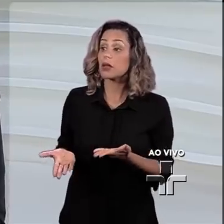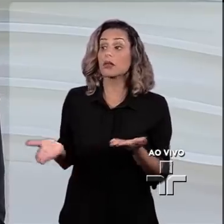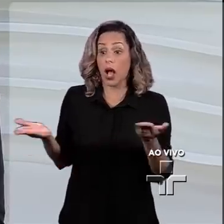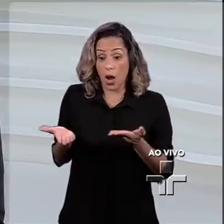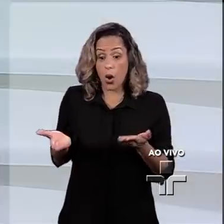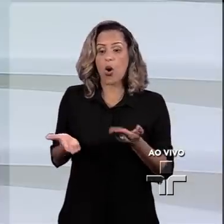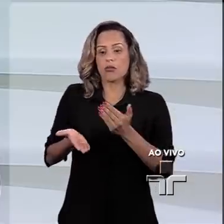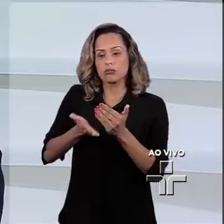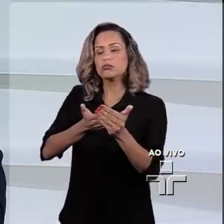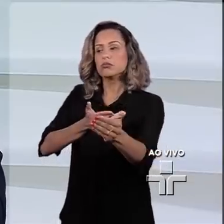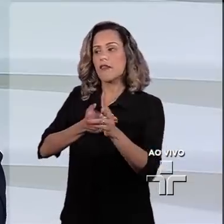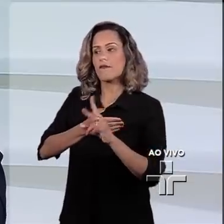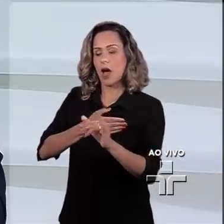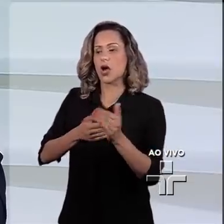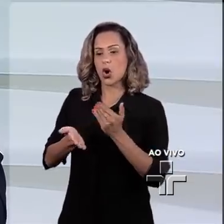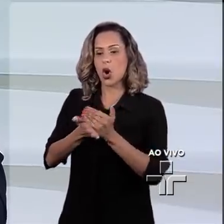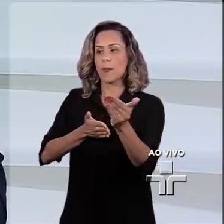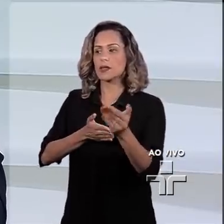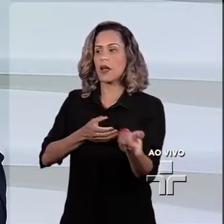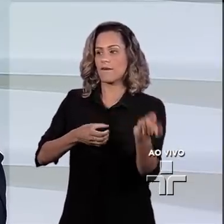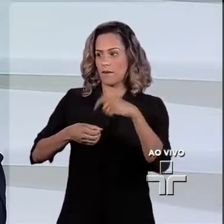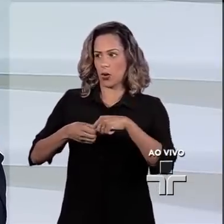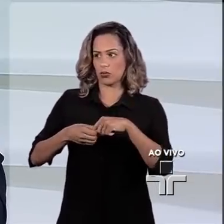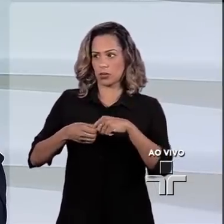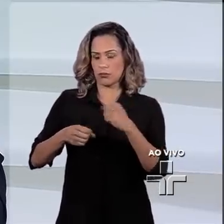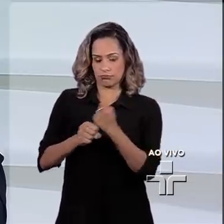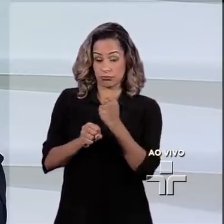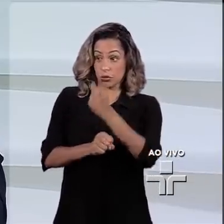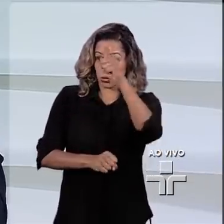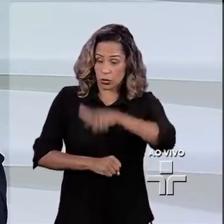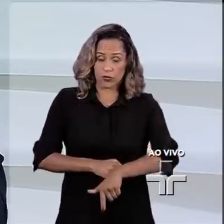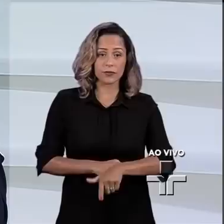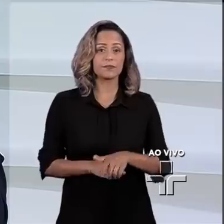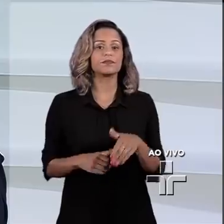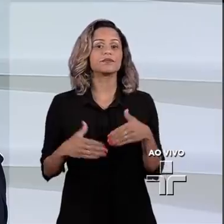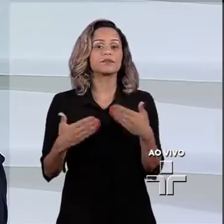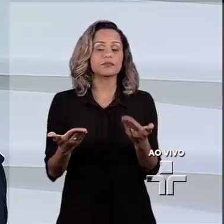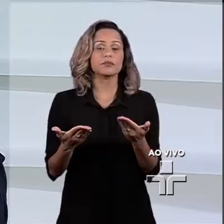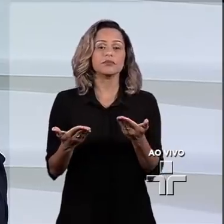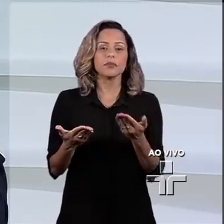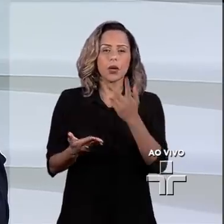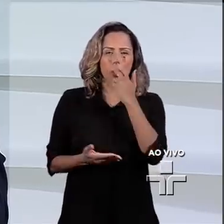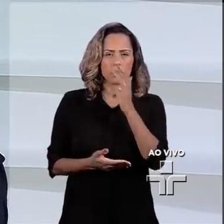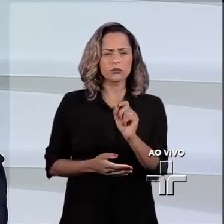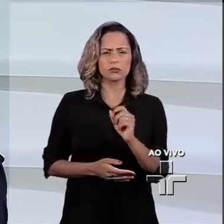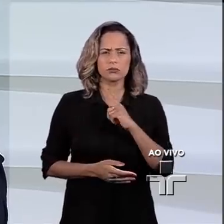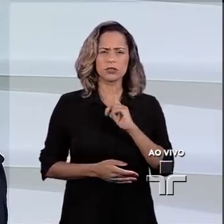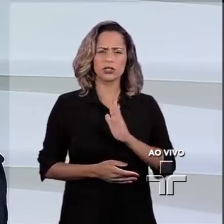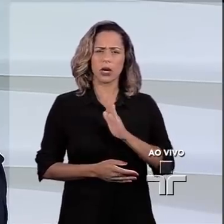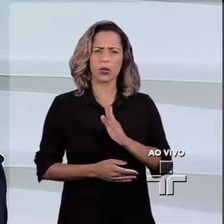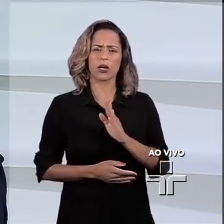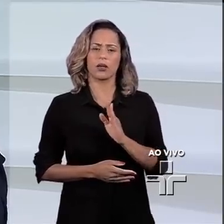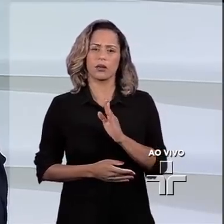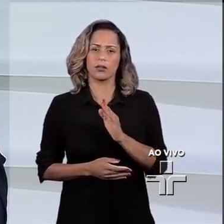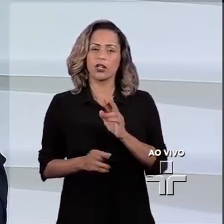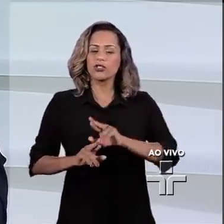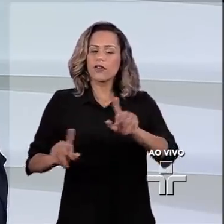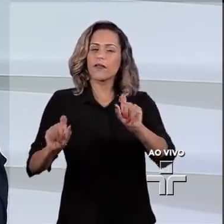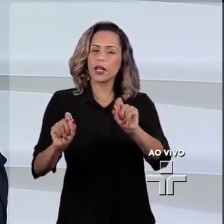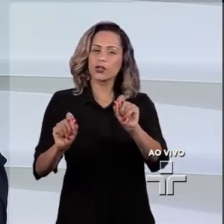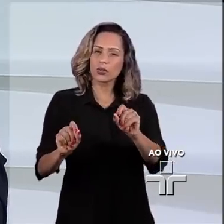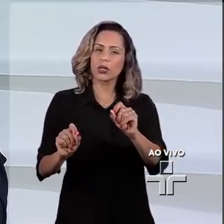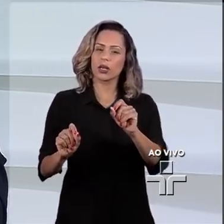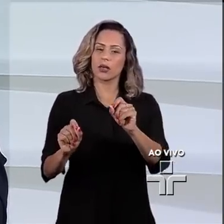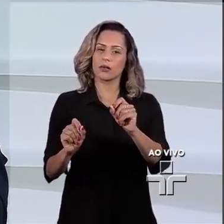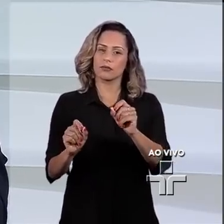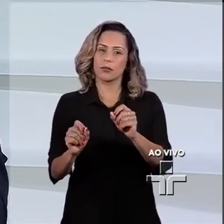recuperar. Mas minha pergunta, eu vou mudar um pouquinho. Essa não é a primeira ação que é um pouco diferente da gestão Dória para a tua gestão. A questão das ciclovias é